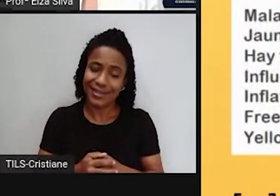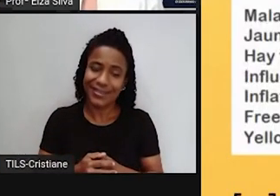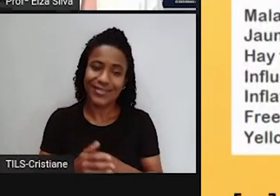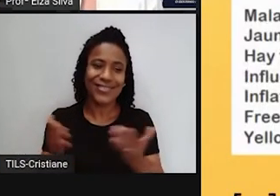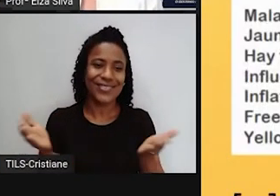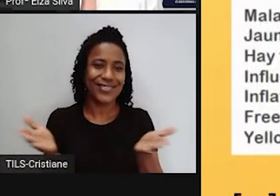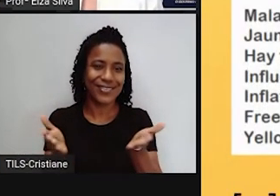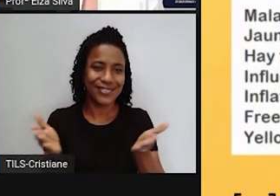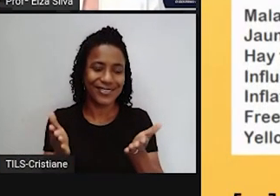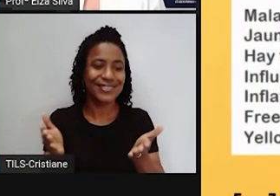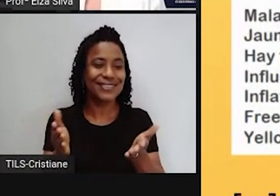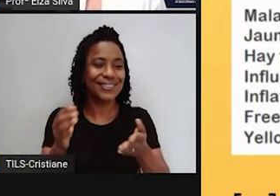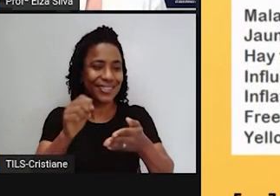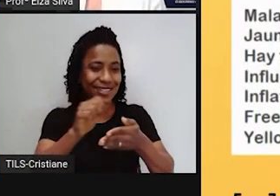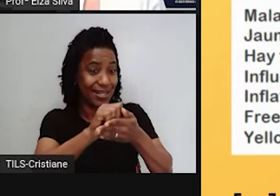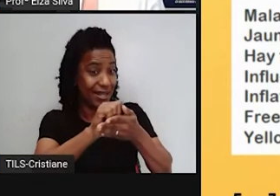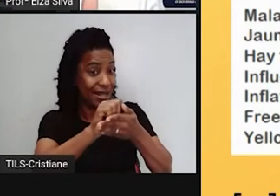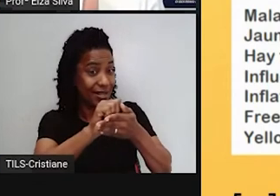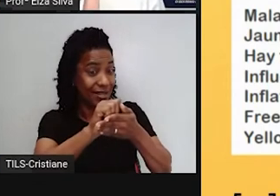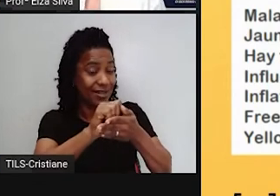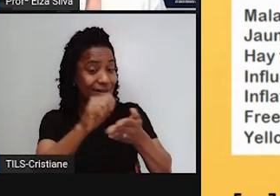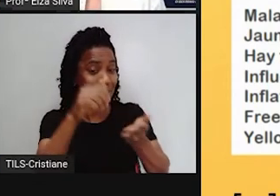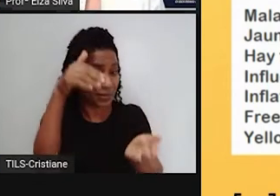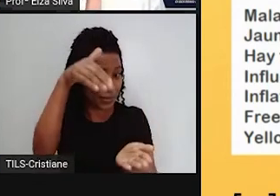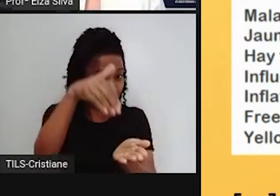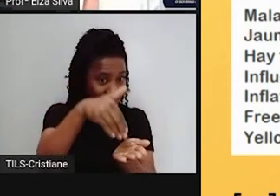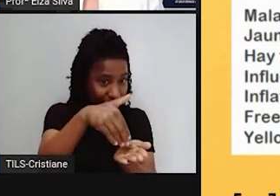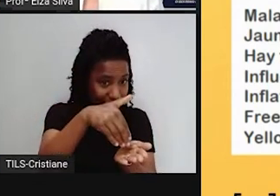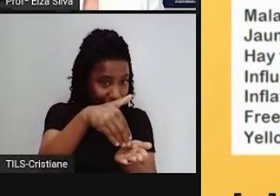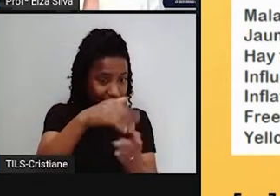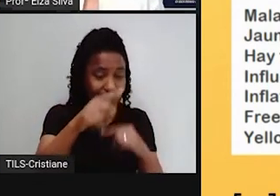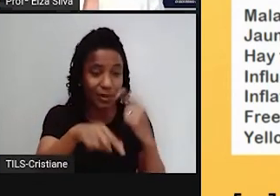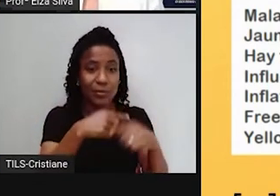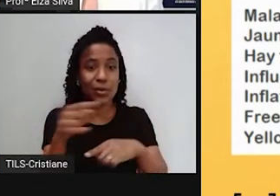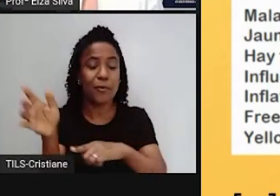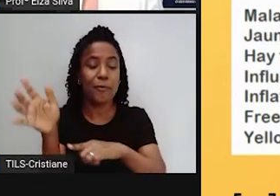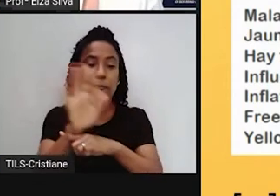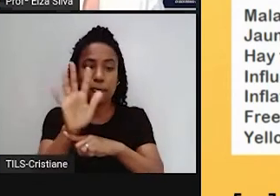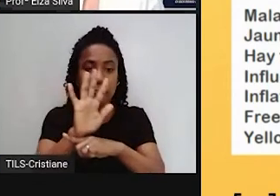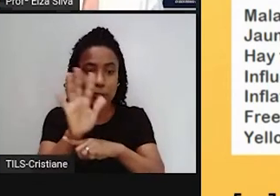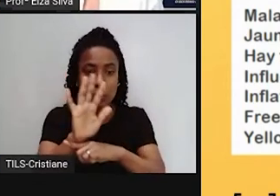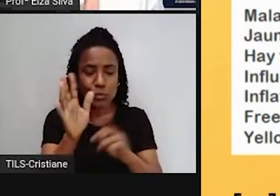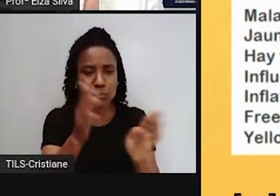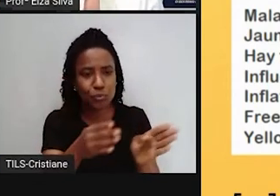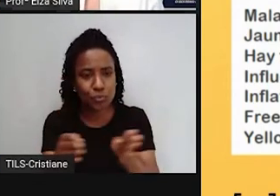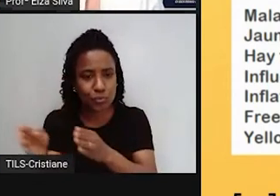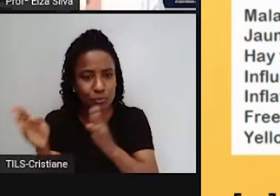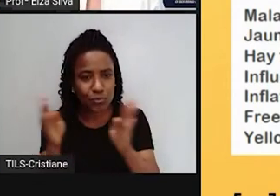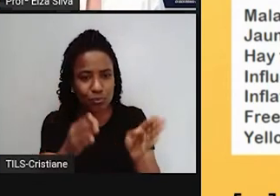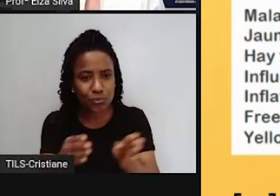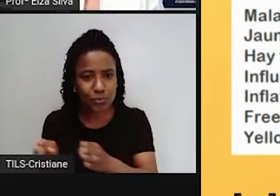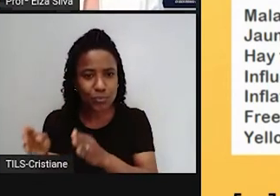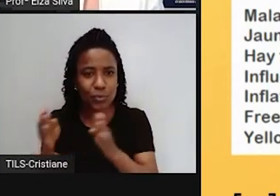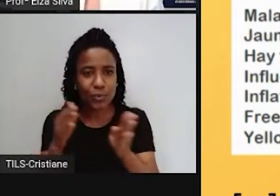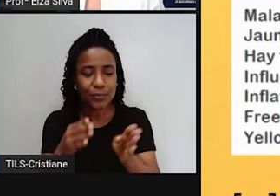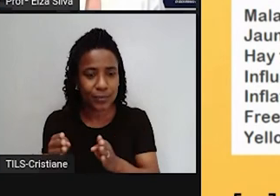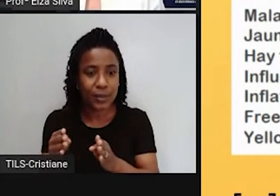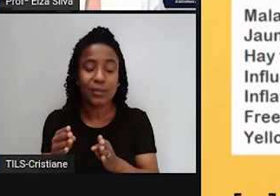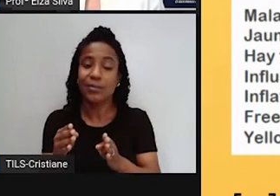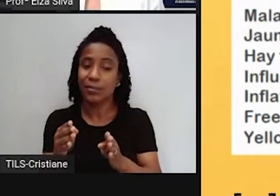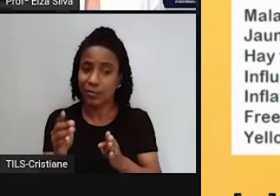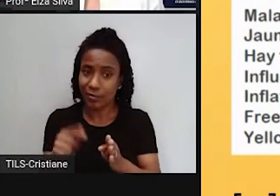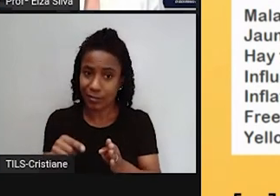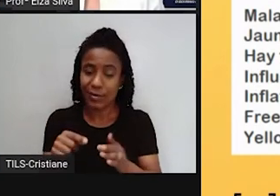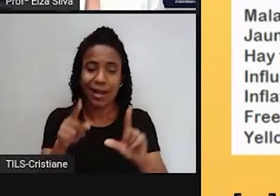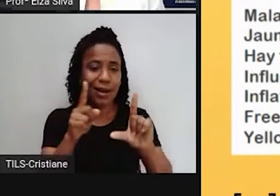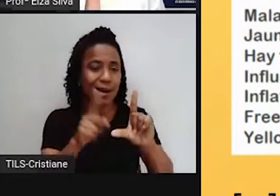aula de hoje. Mas, depois de assistir ao vídeo, eu peço que vocês explorem um pouquinho mais a